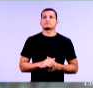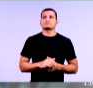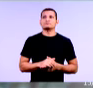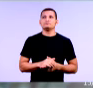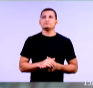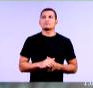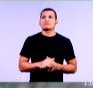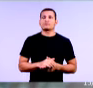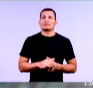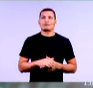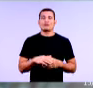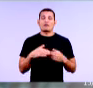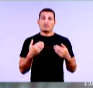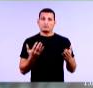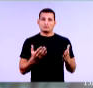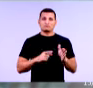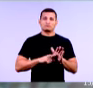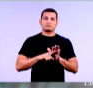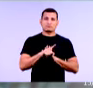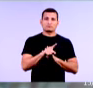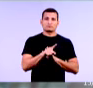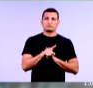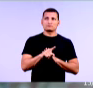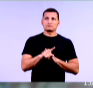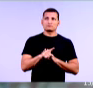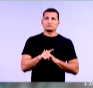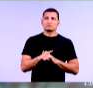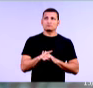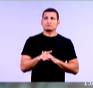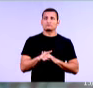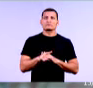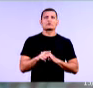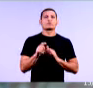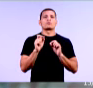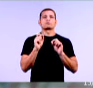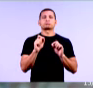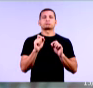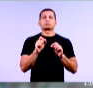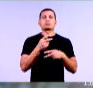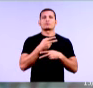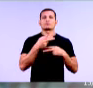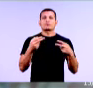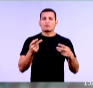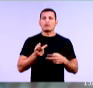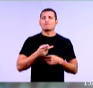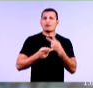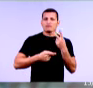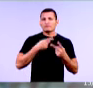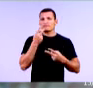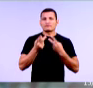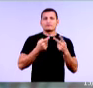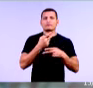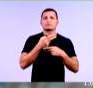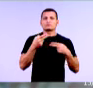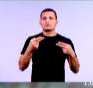Então, a grande pergunta, né? O que seria um objeto? A gente fala tanto em objeto, tanto em objeto. O que